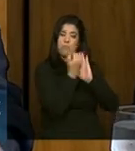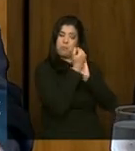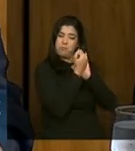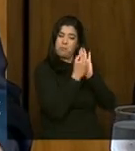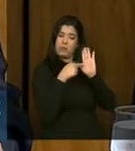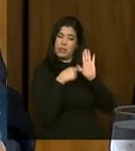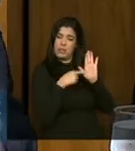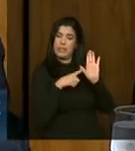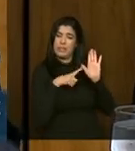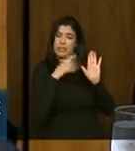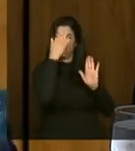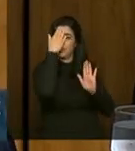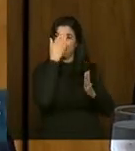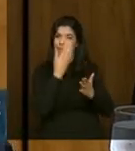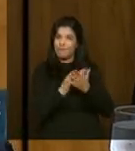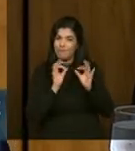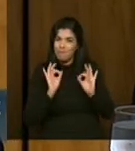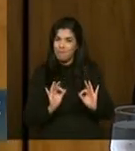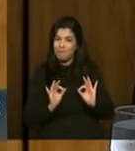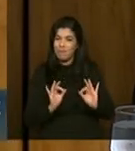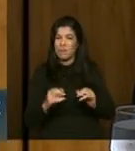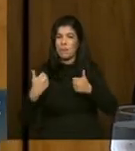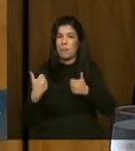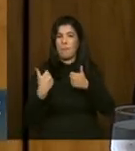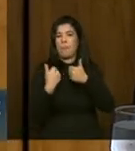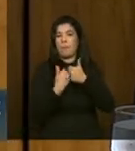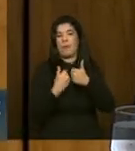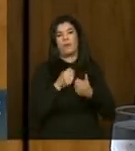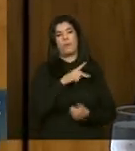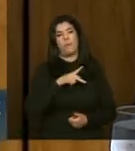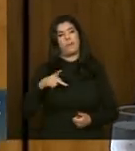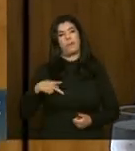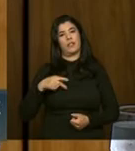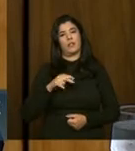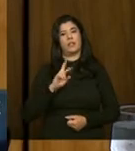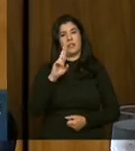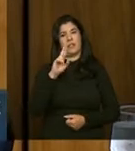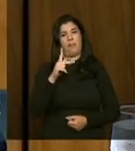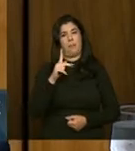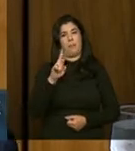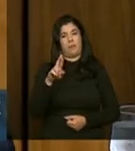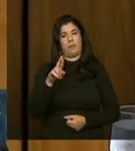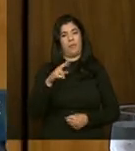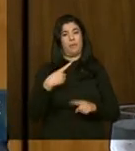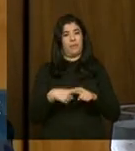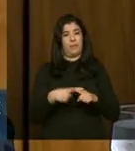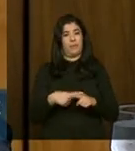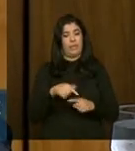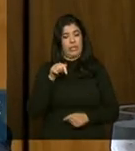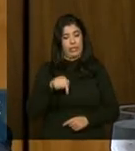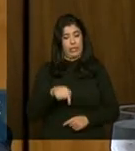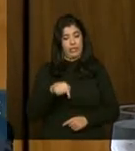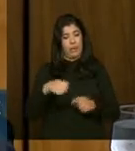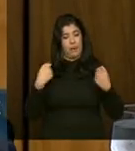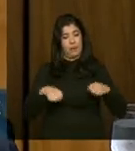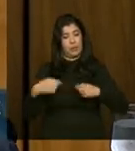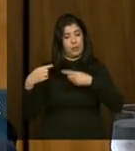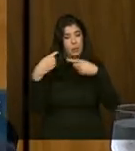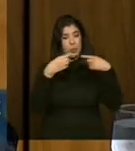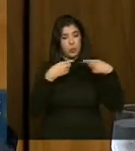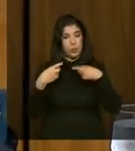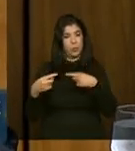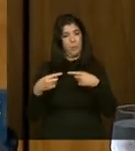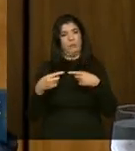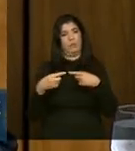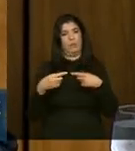gente tem certeza que ela tem que estar próxima da presidência da República. Porque é aqui que a gente tem que discutir, é aqui